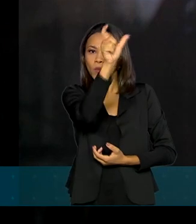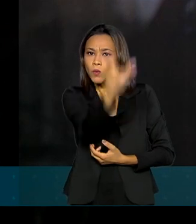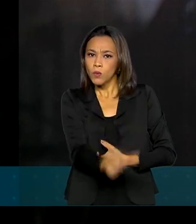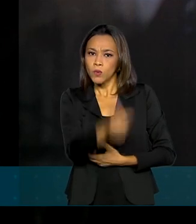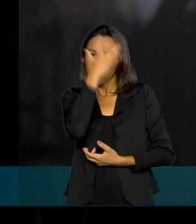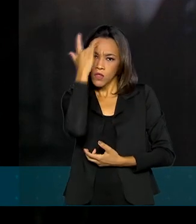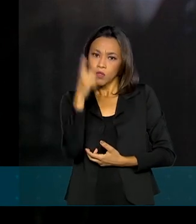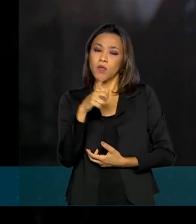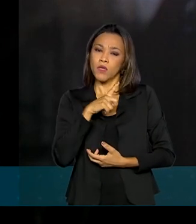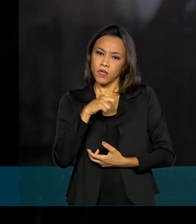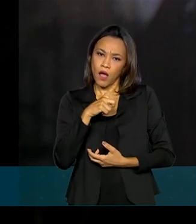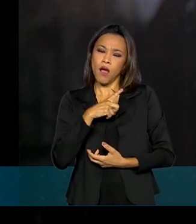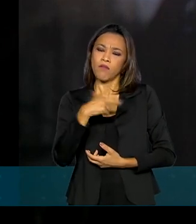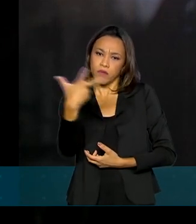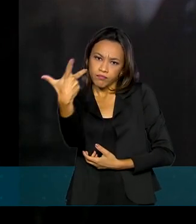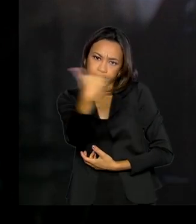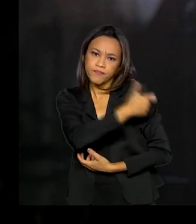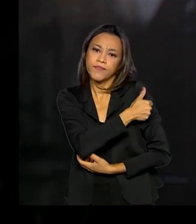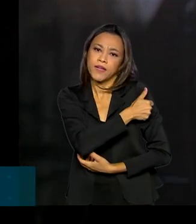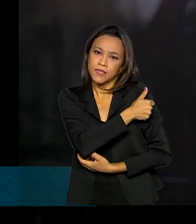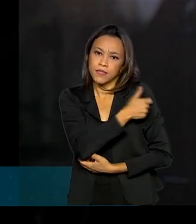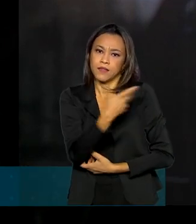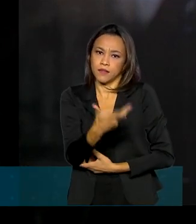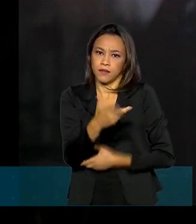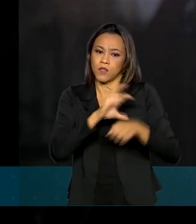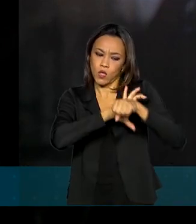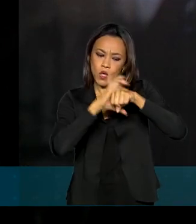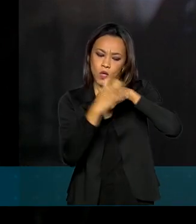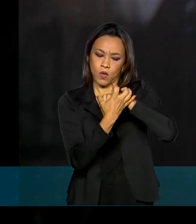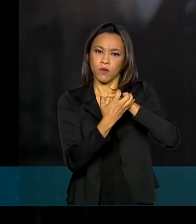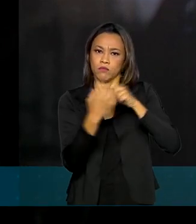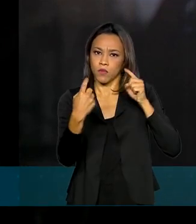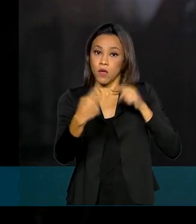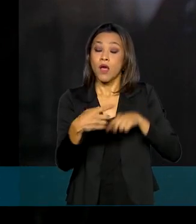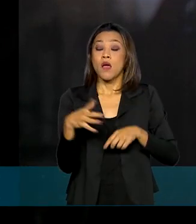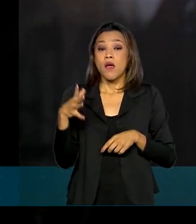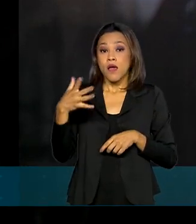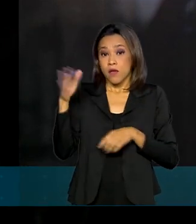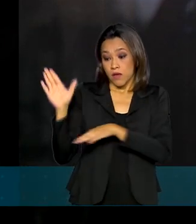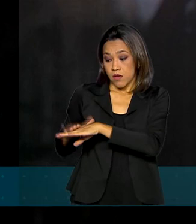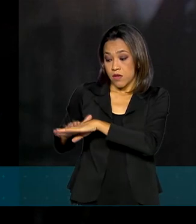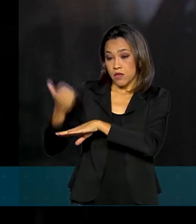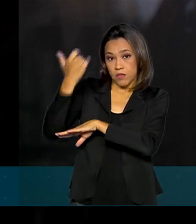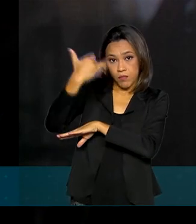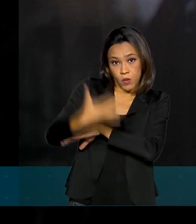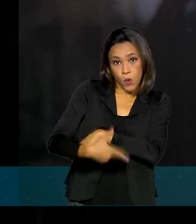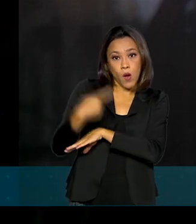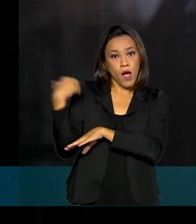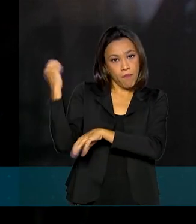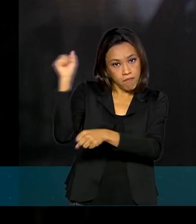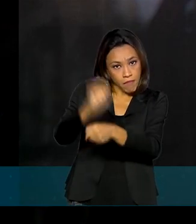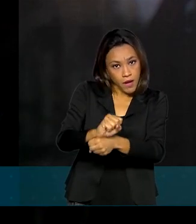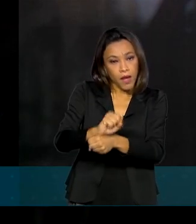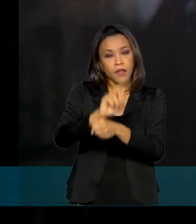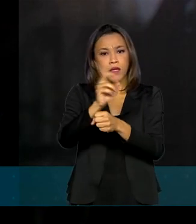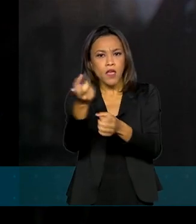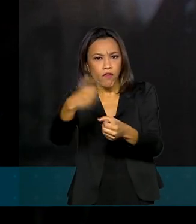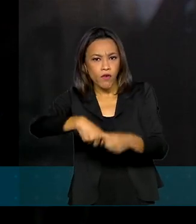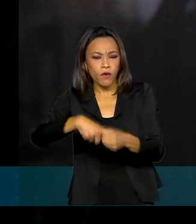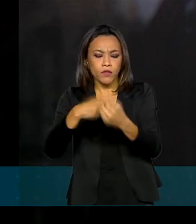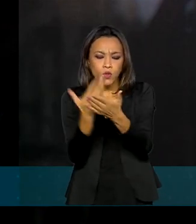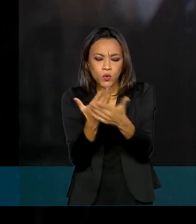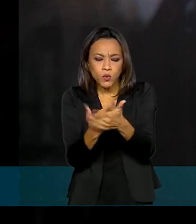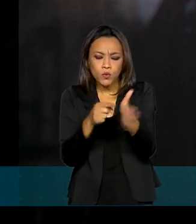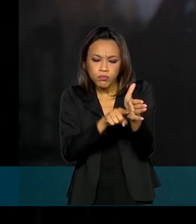testava o imunizante contra a Covid-19. De acordo com a Anvisa, a suspensão e a retomada de estudos